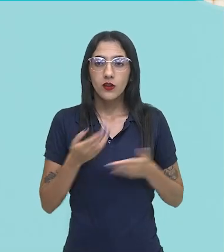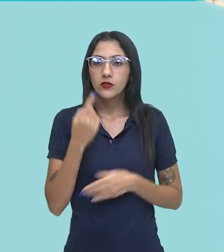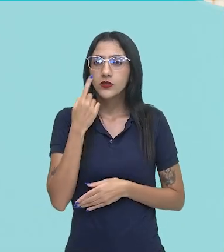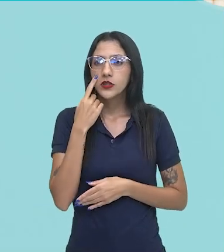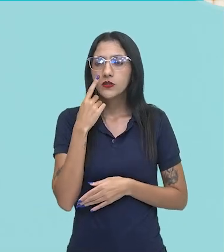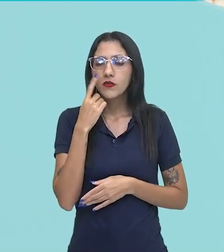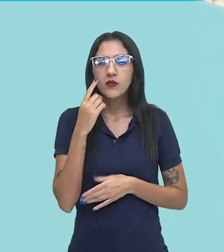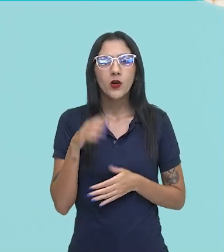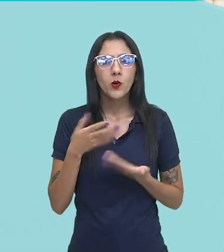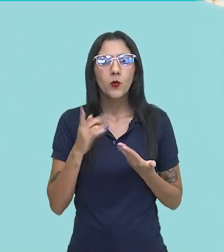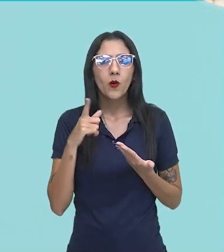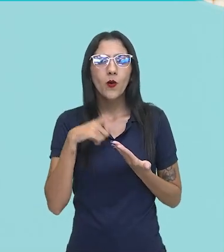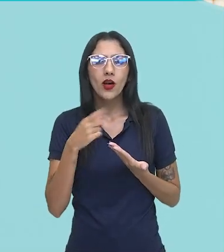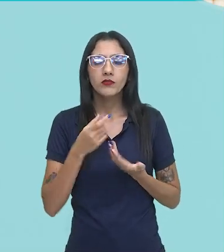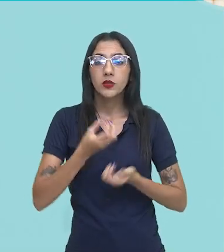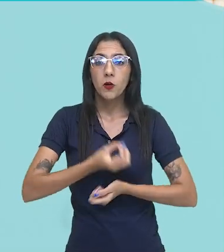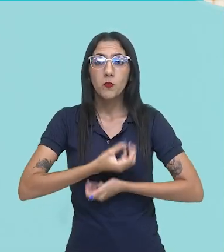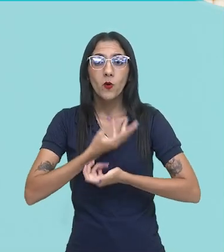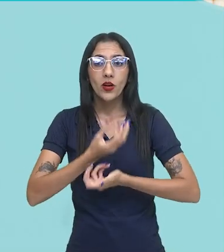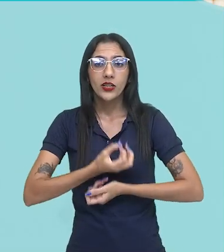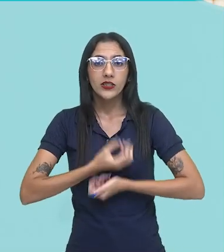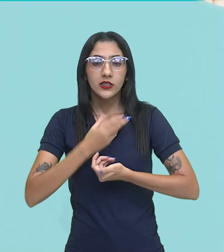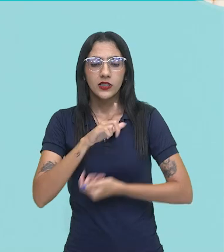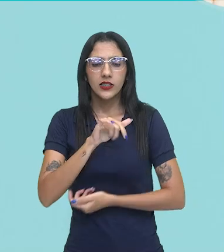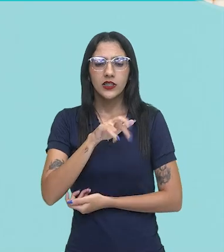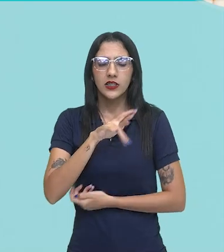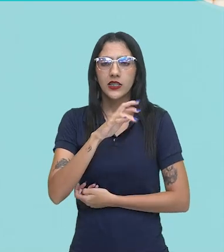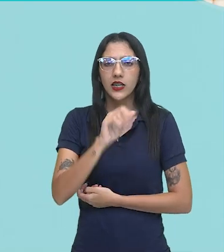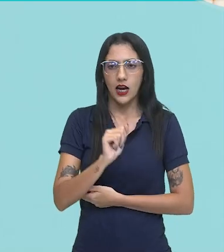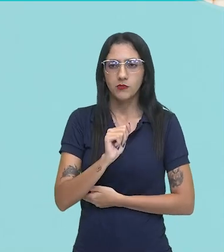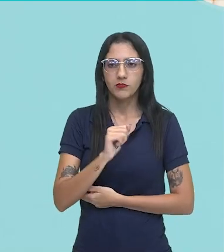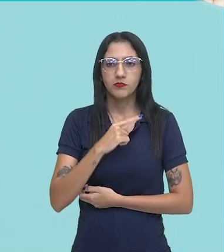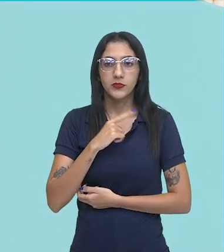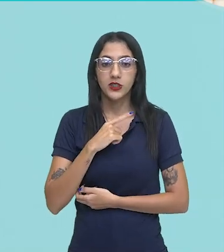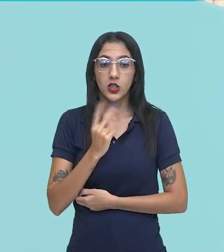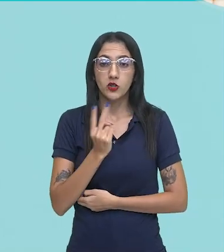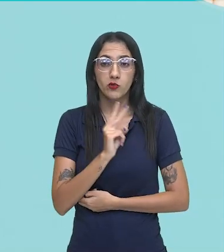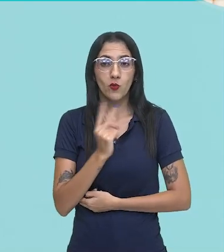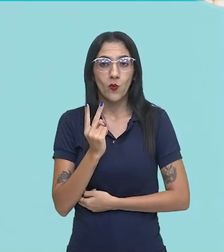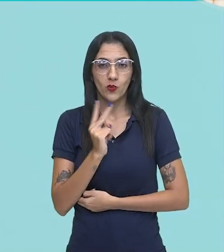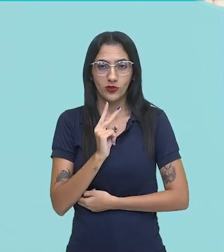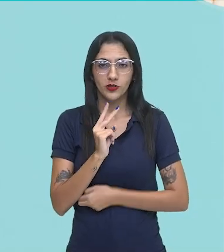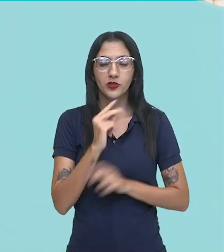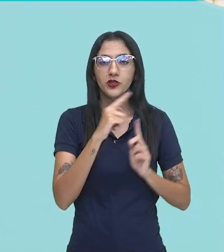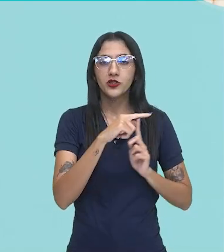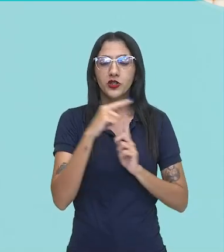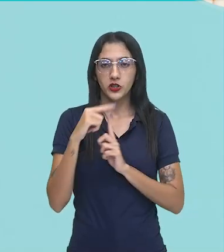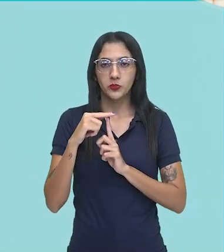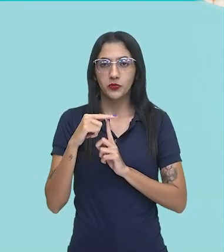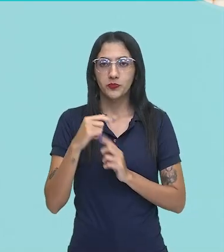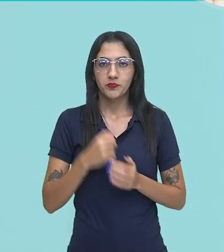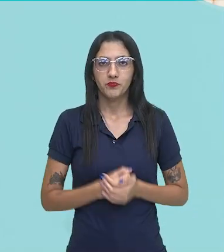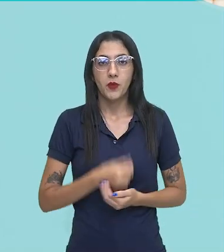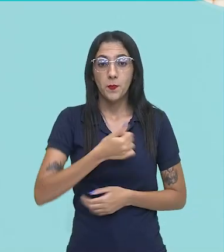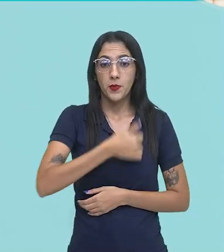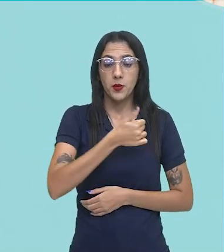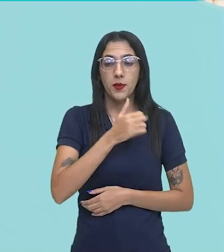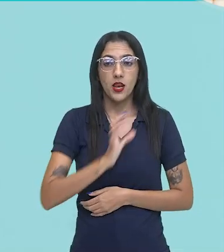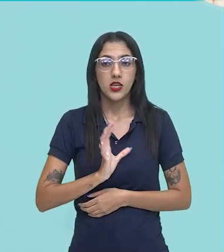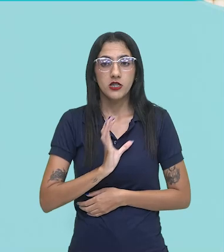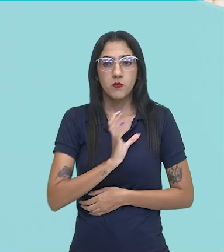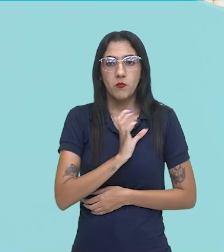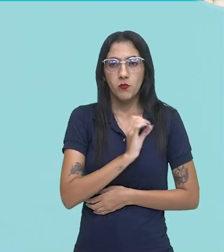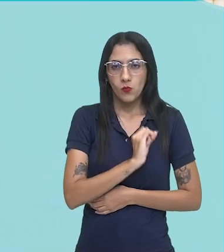da poesia lírica, que era dividida em 2 tipos de cantigas: a cantiga de amor e